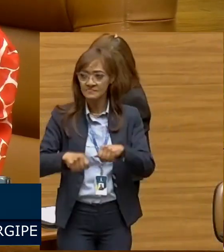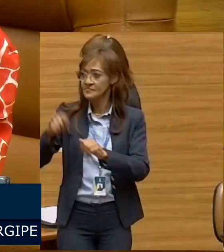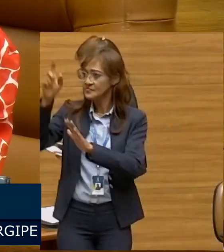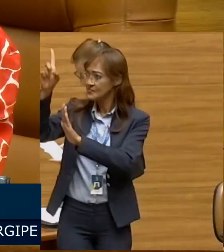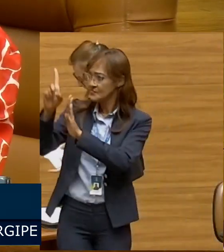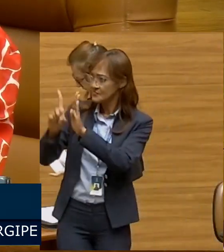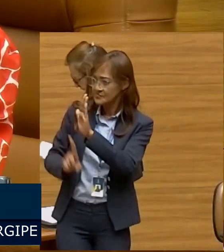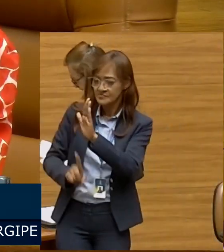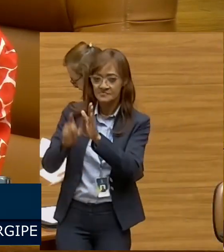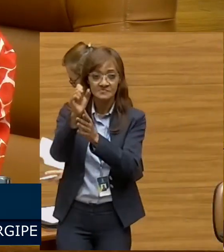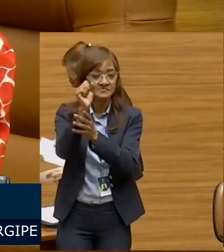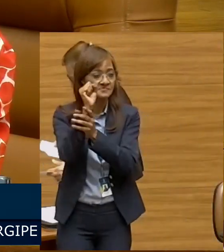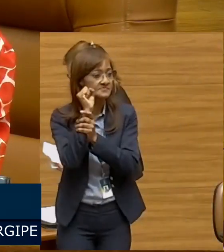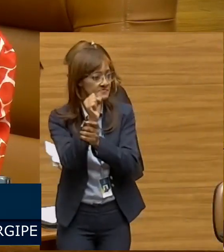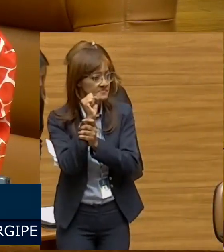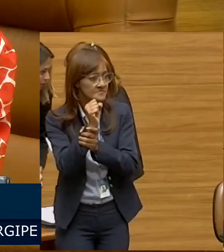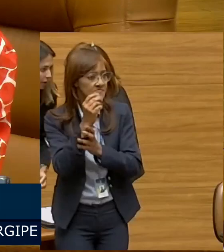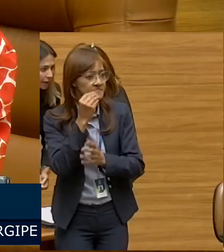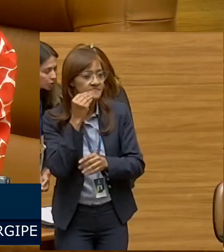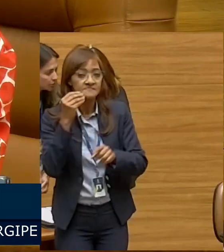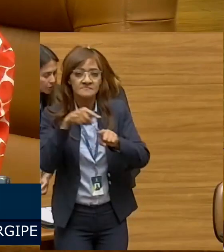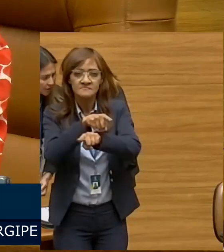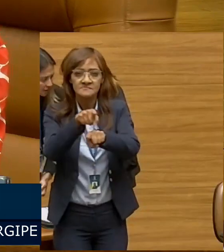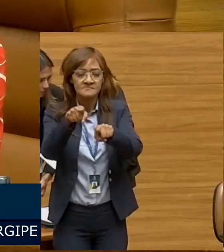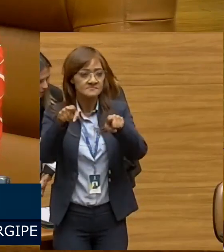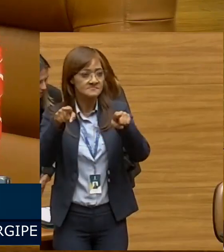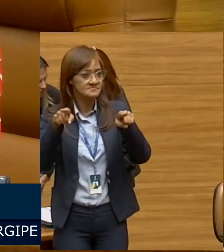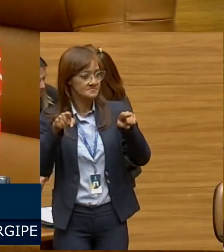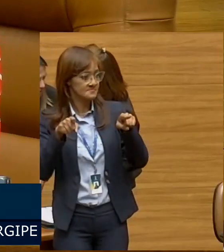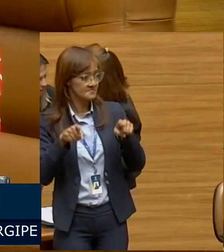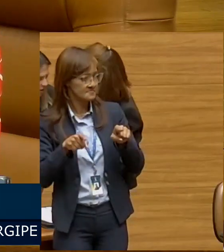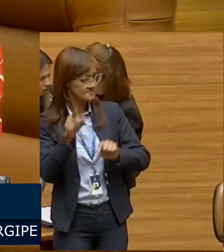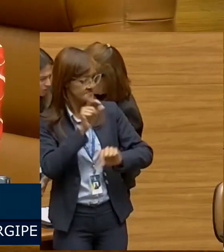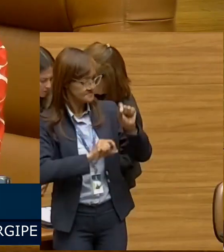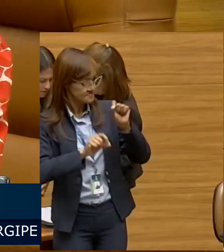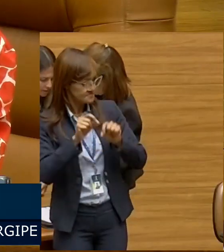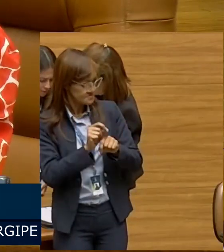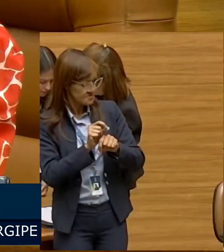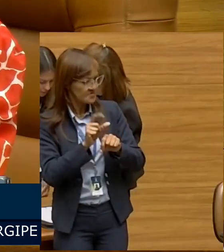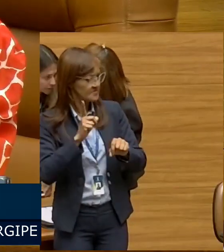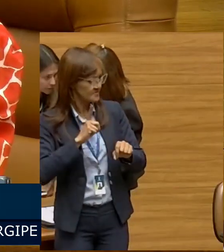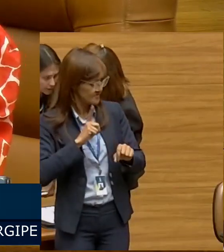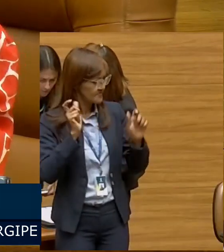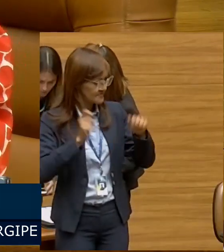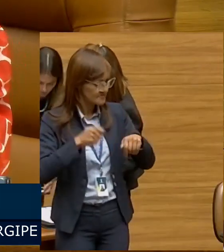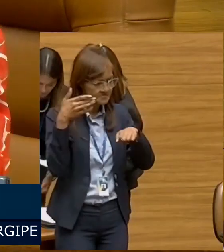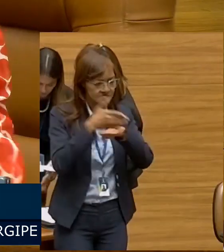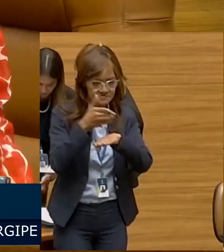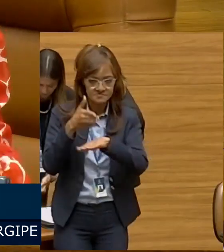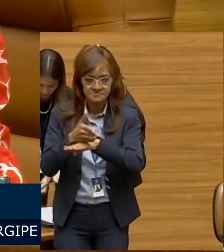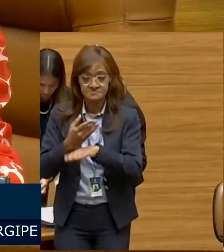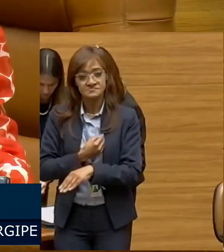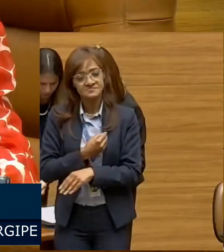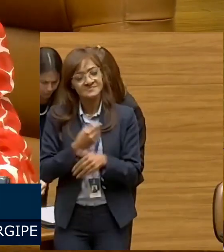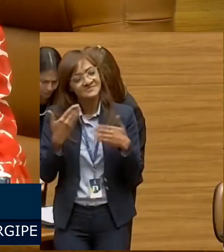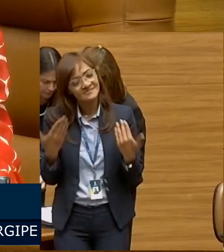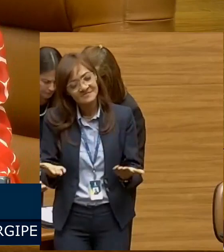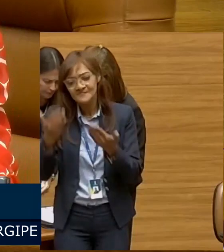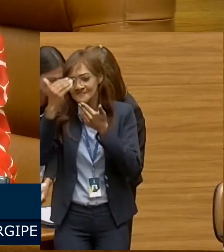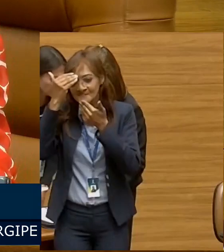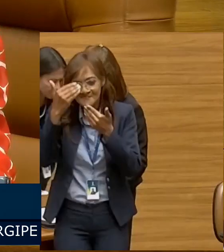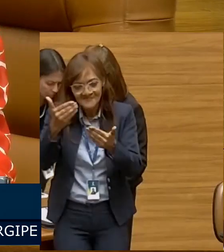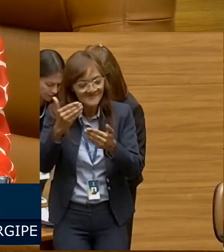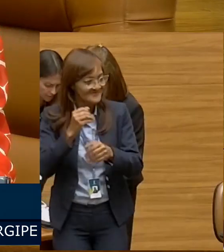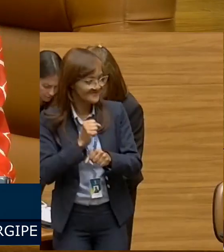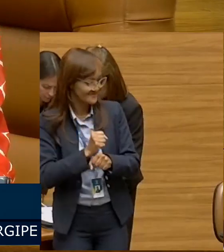direitos garantidos, tenham oportunidade, né, de acesso, né, de sobrevivência. Então, muito obrigada. Agora